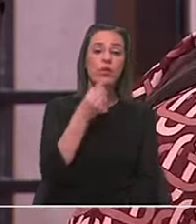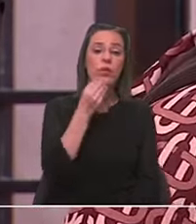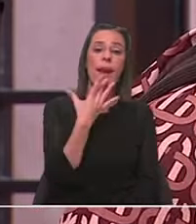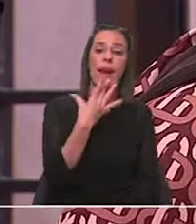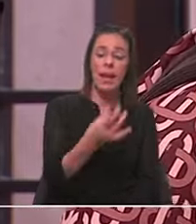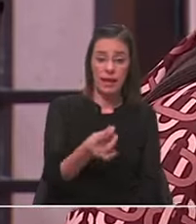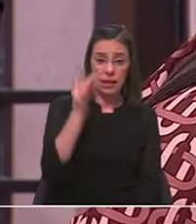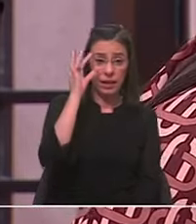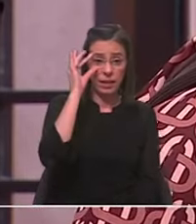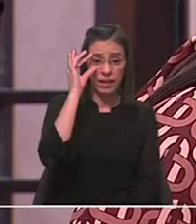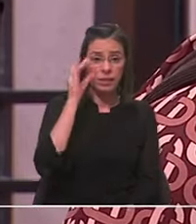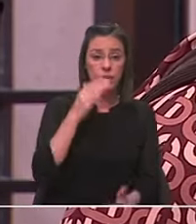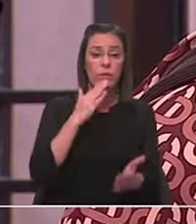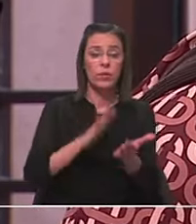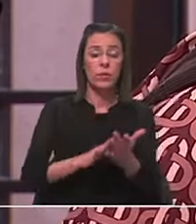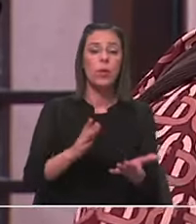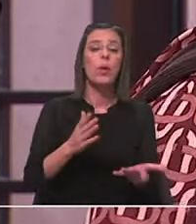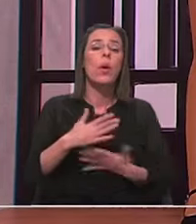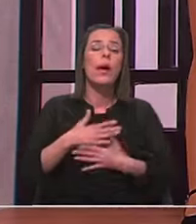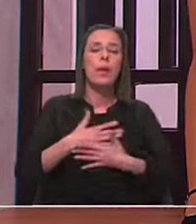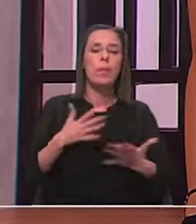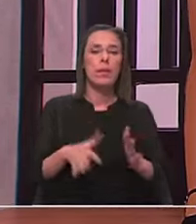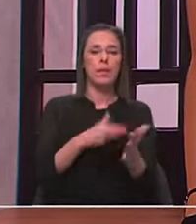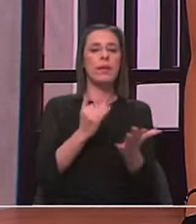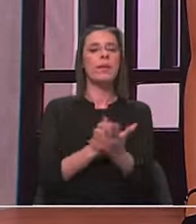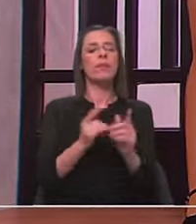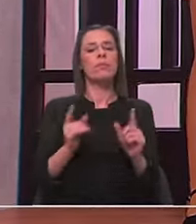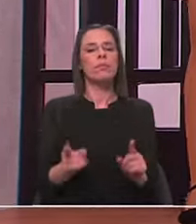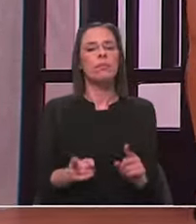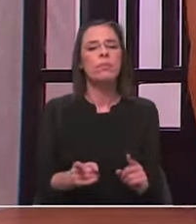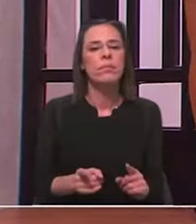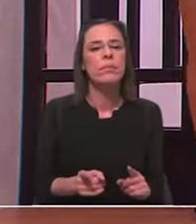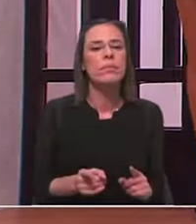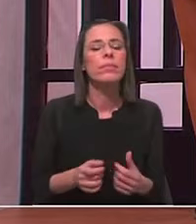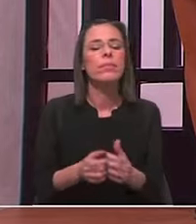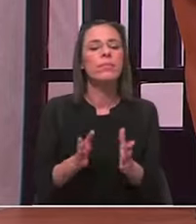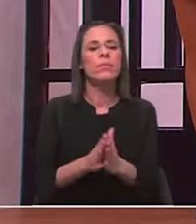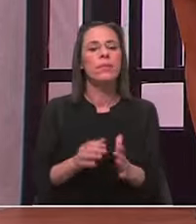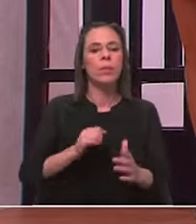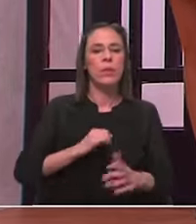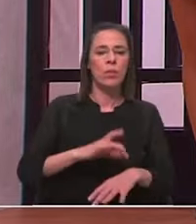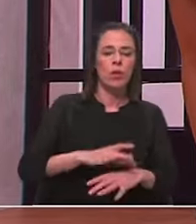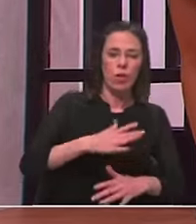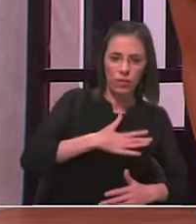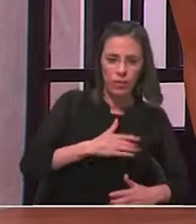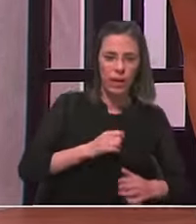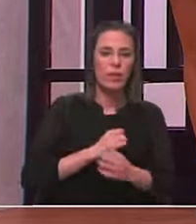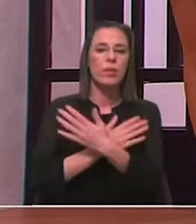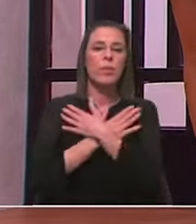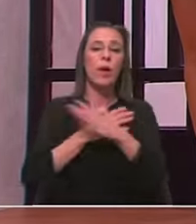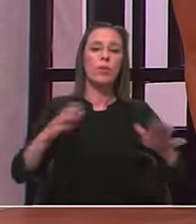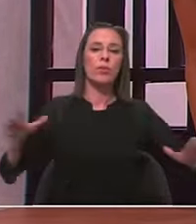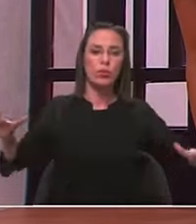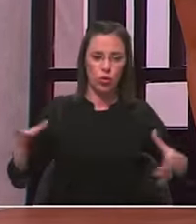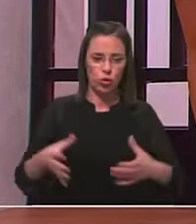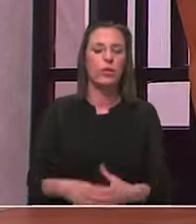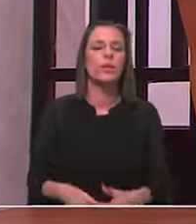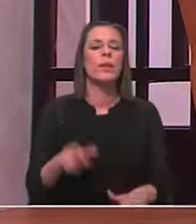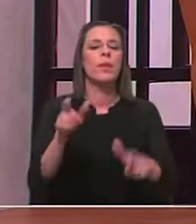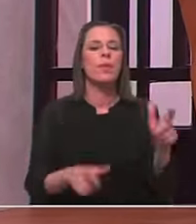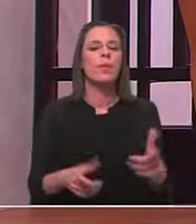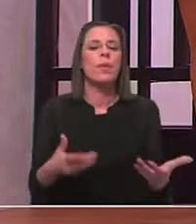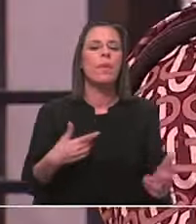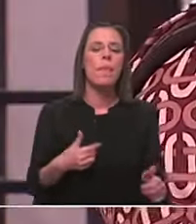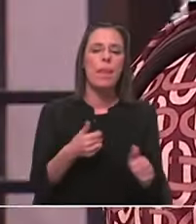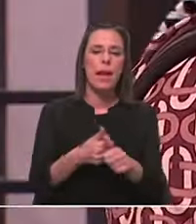Natal no restaurante Colombinos. Faço sempre esse miminho para realmente os meus fãs, os meus amigos. Ai, juntam-se todos! As pessoas que